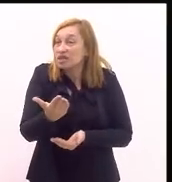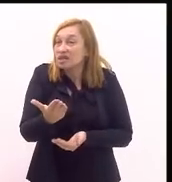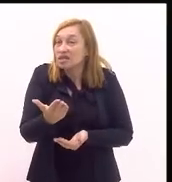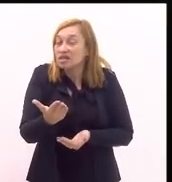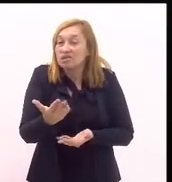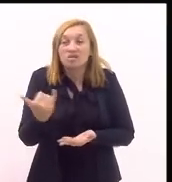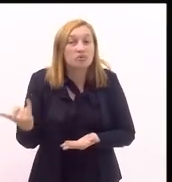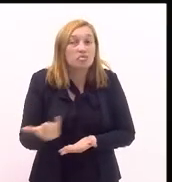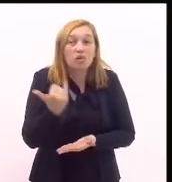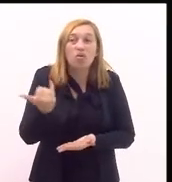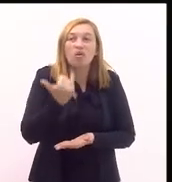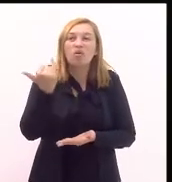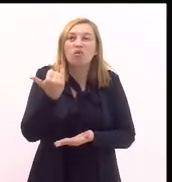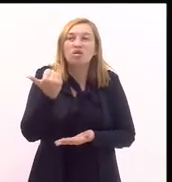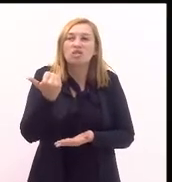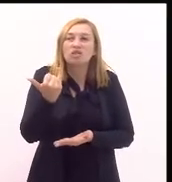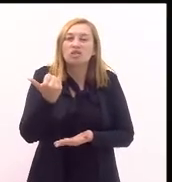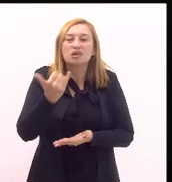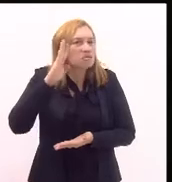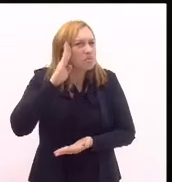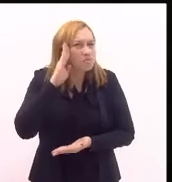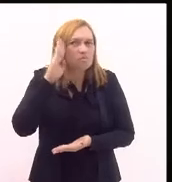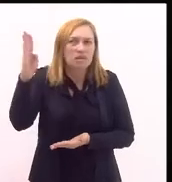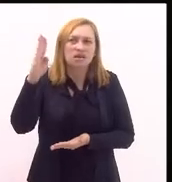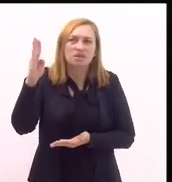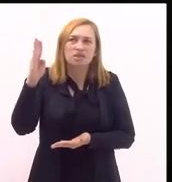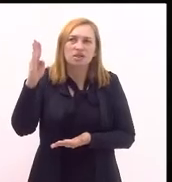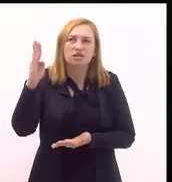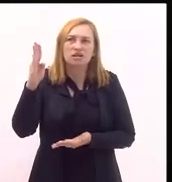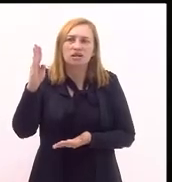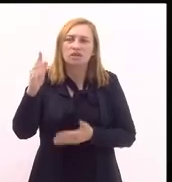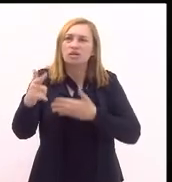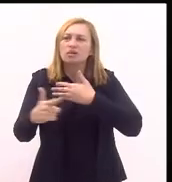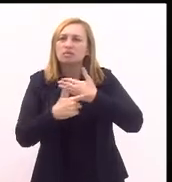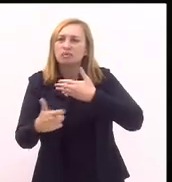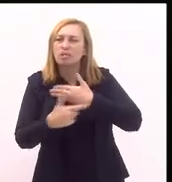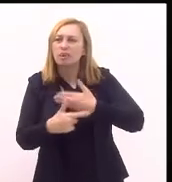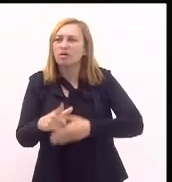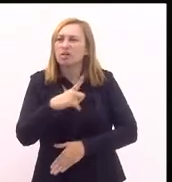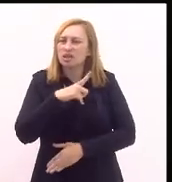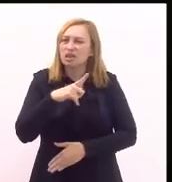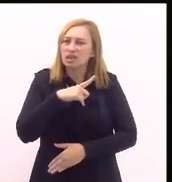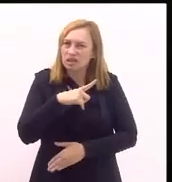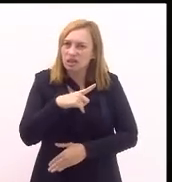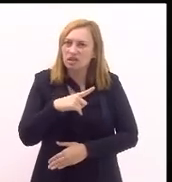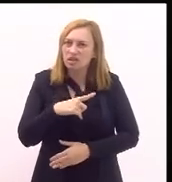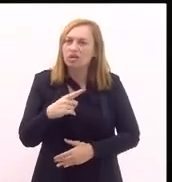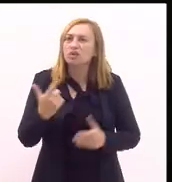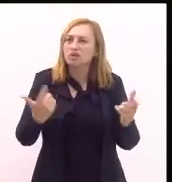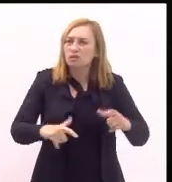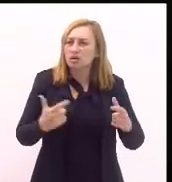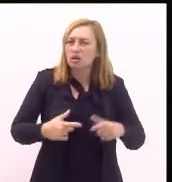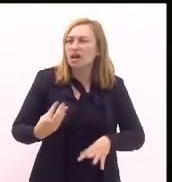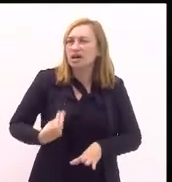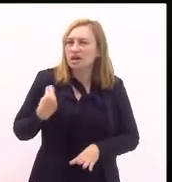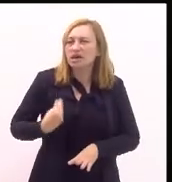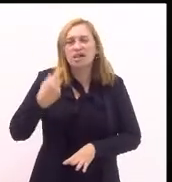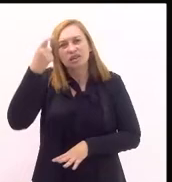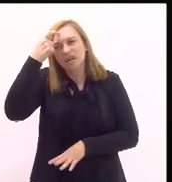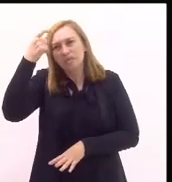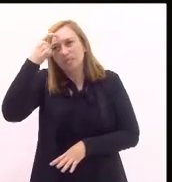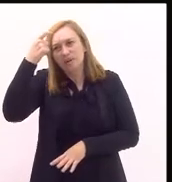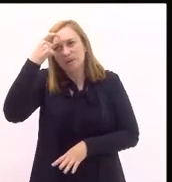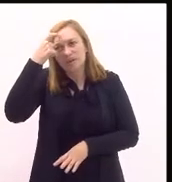essenciais são fundamentais no papel que exercem no lugar que ocupam na